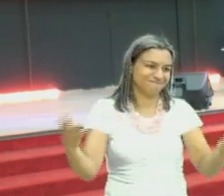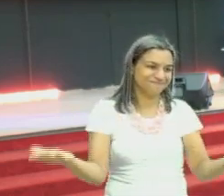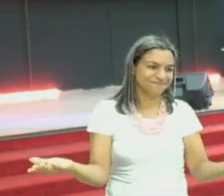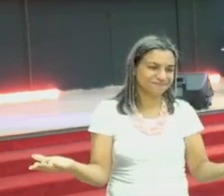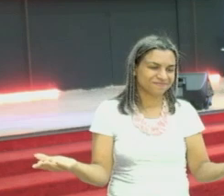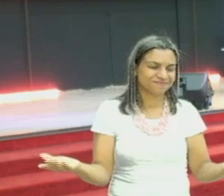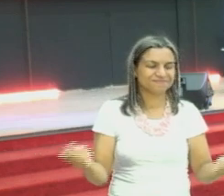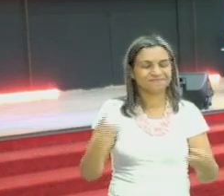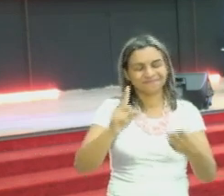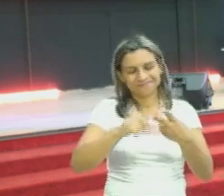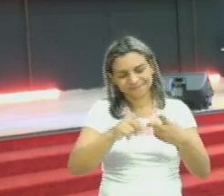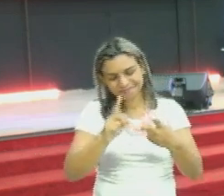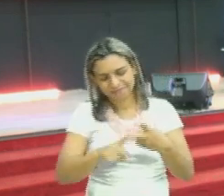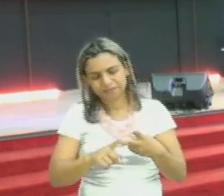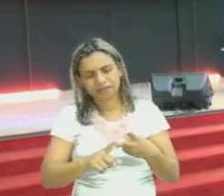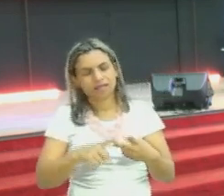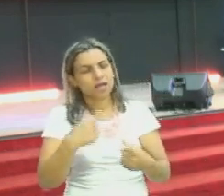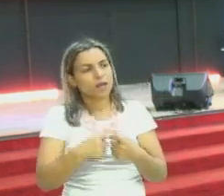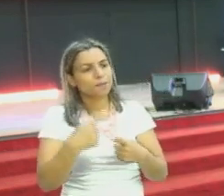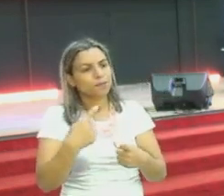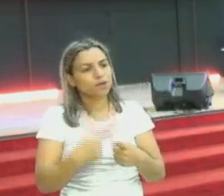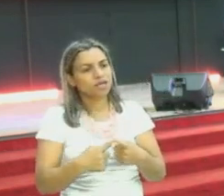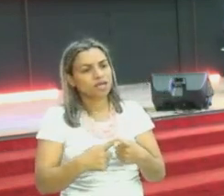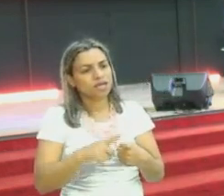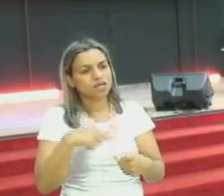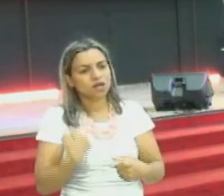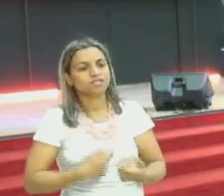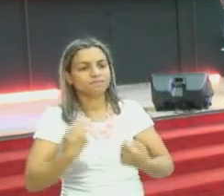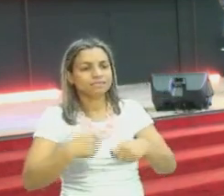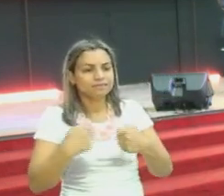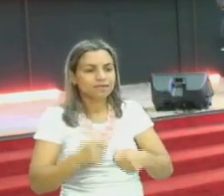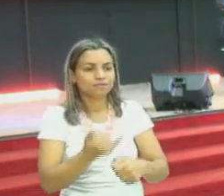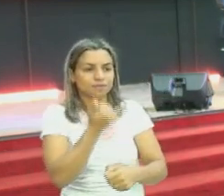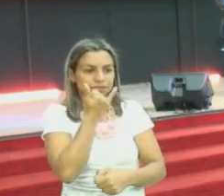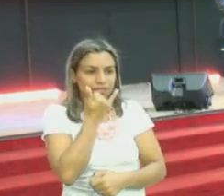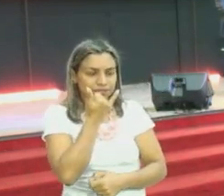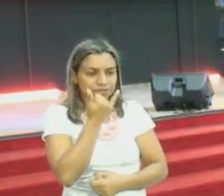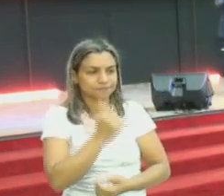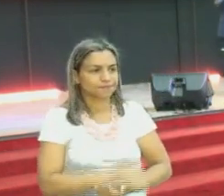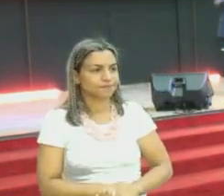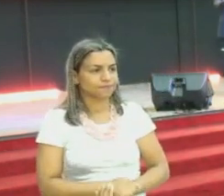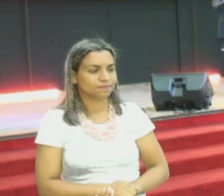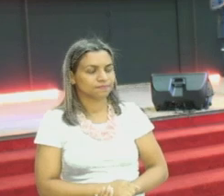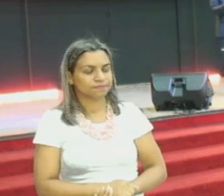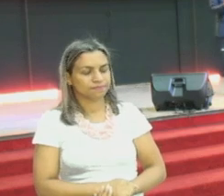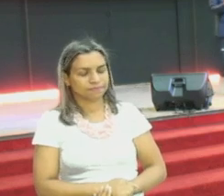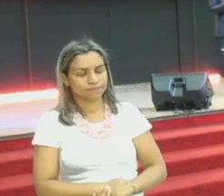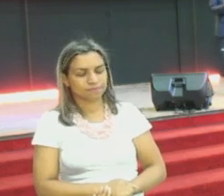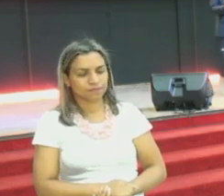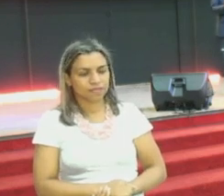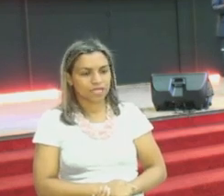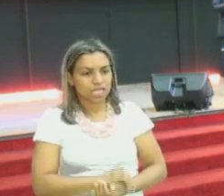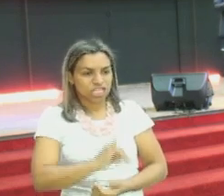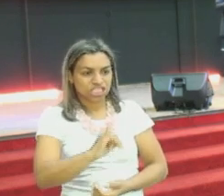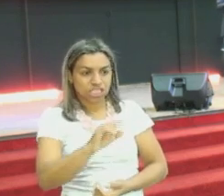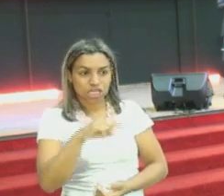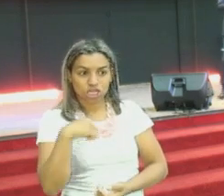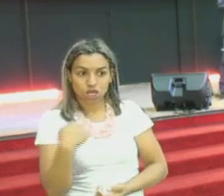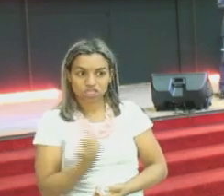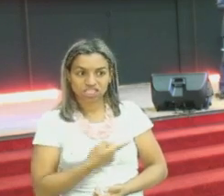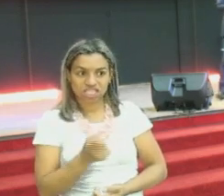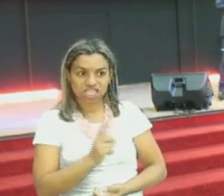lugar, por que devemos perdoar? Pastor,